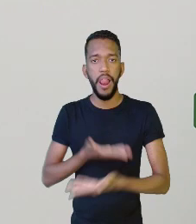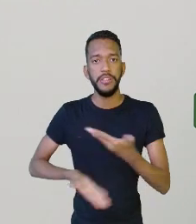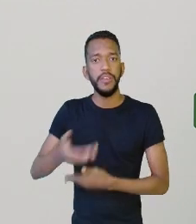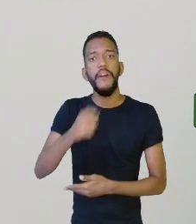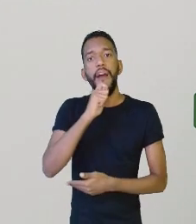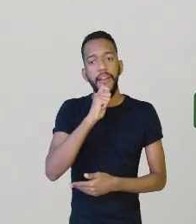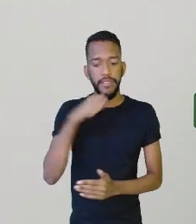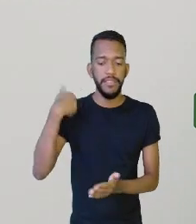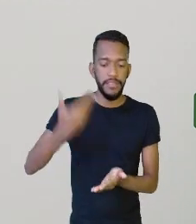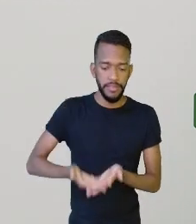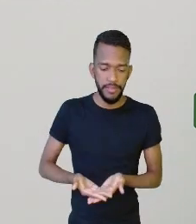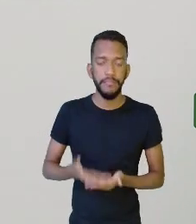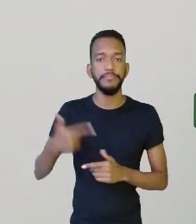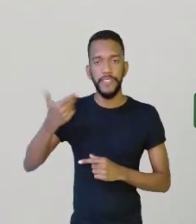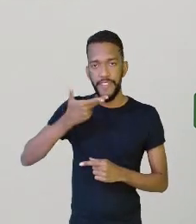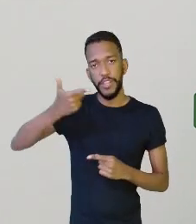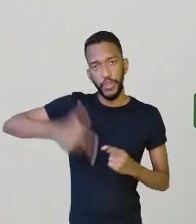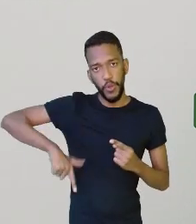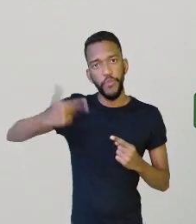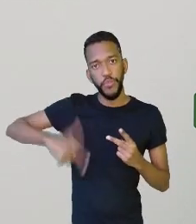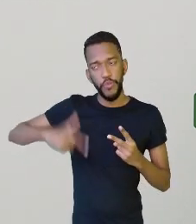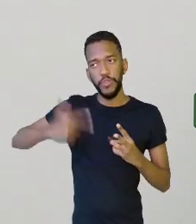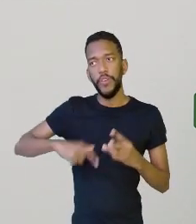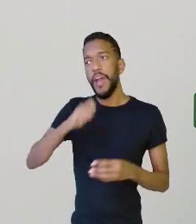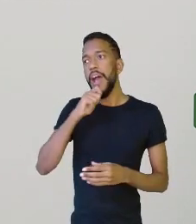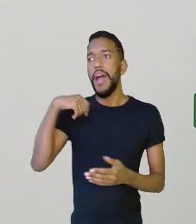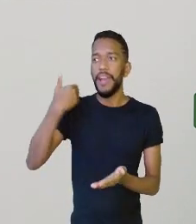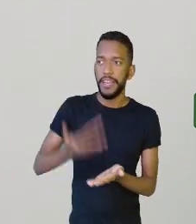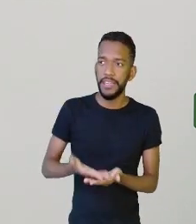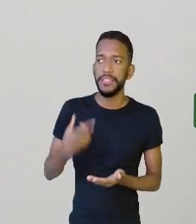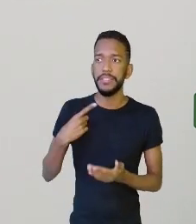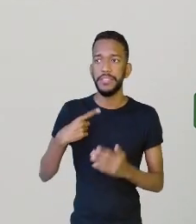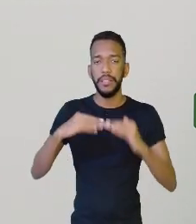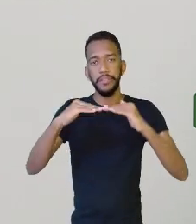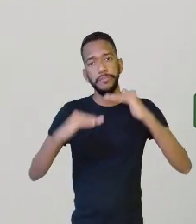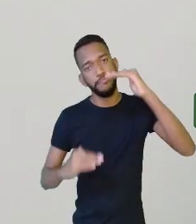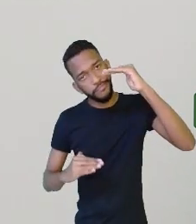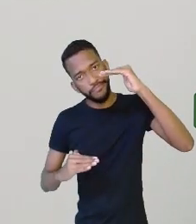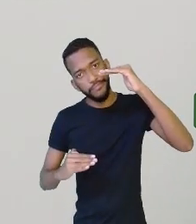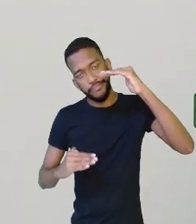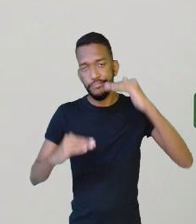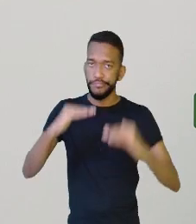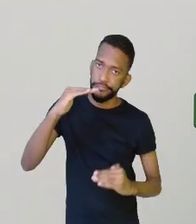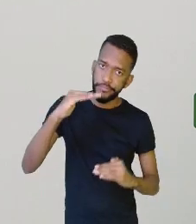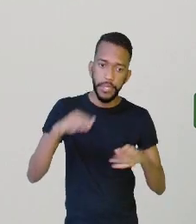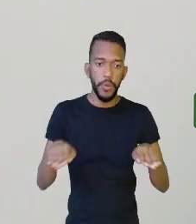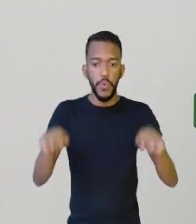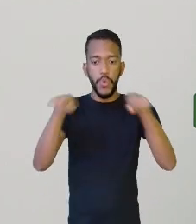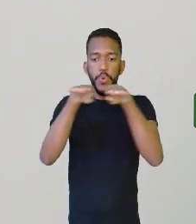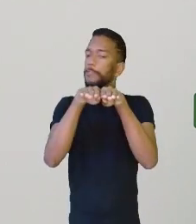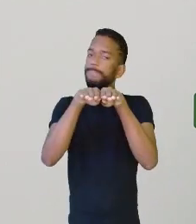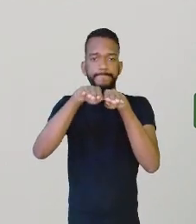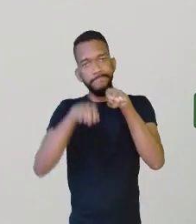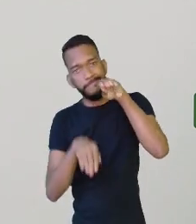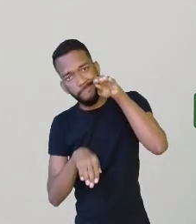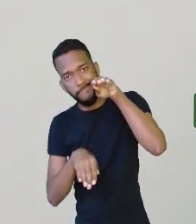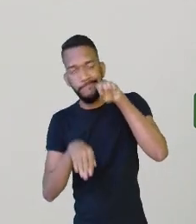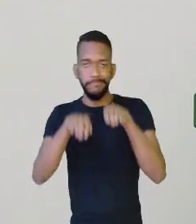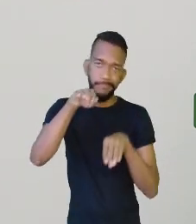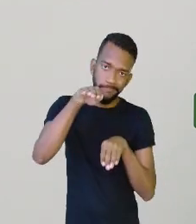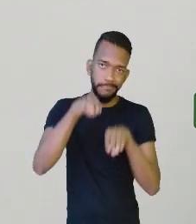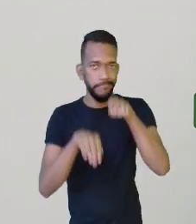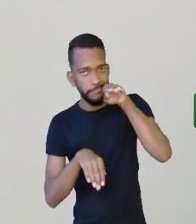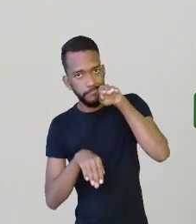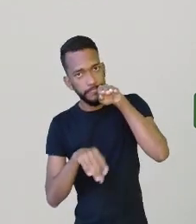ainda se repetem. Ainda, infelizmente, há um processo de desigualdade no nosso país